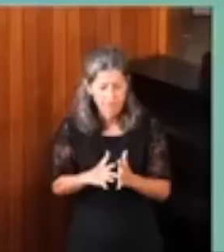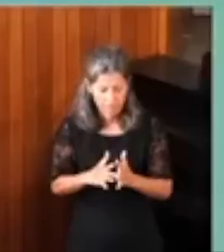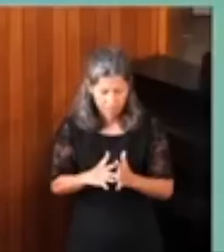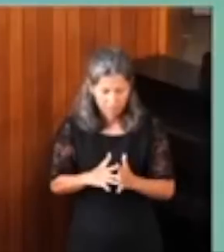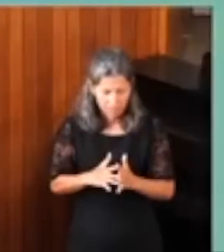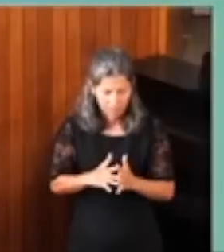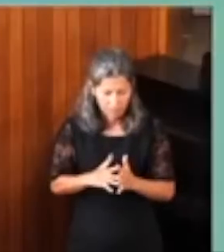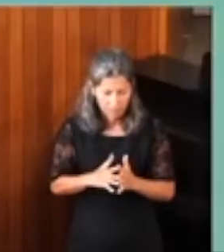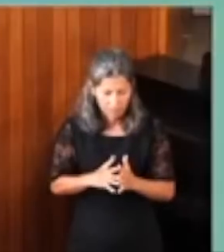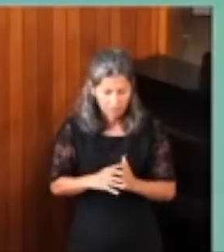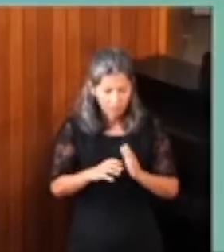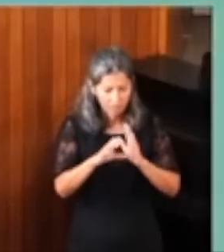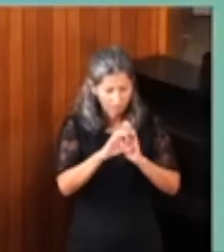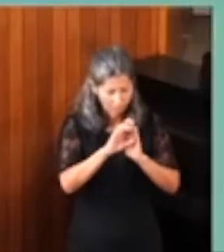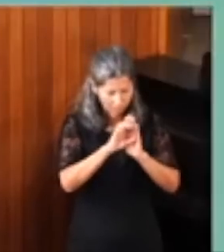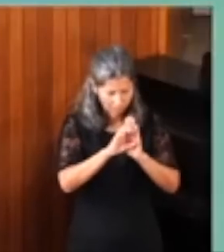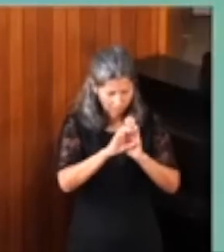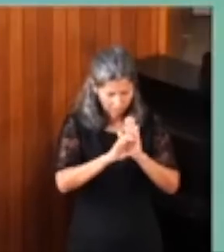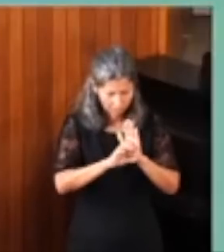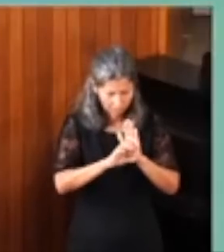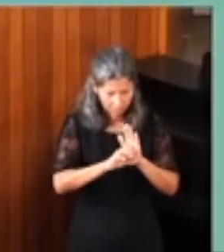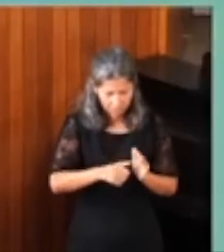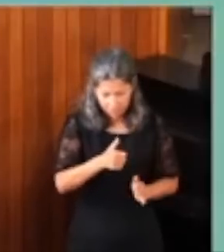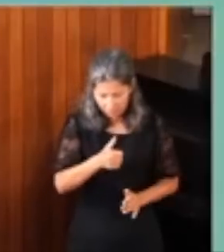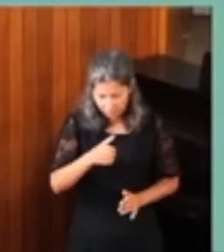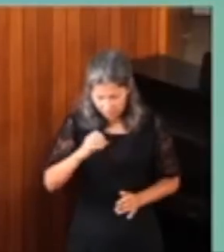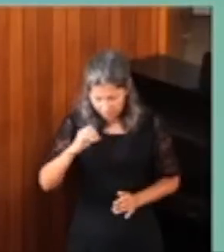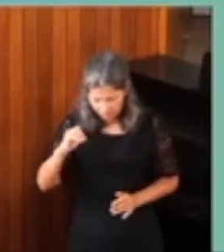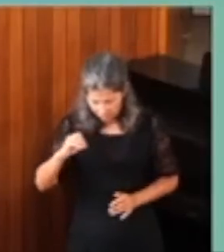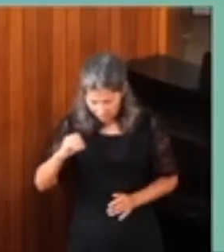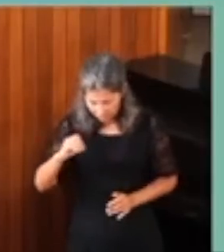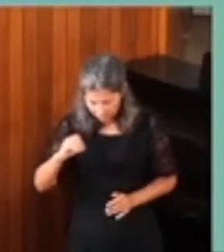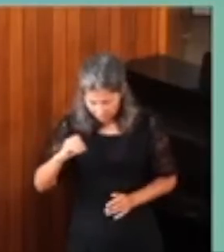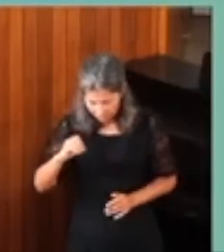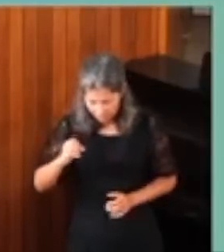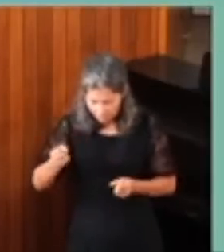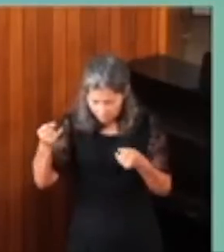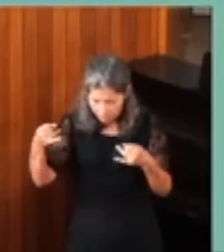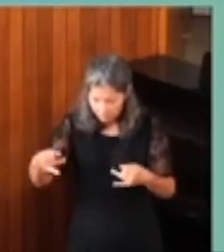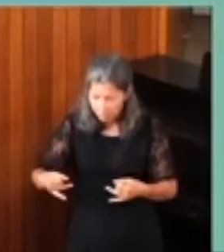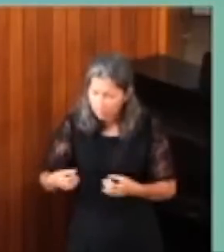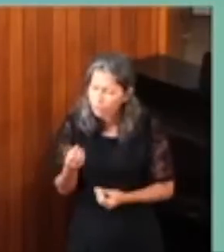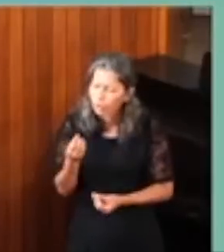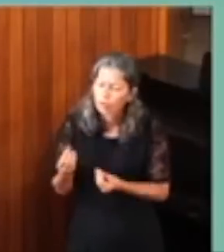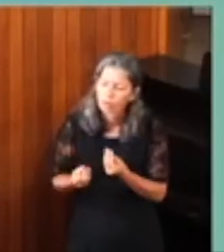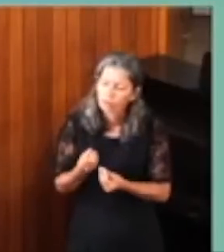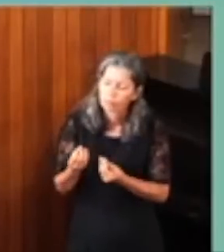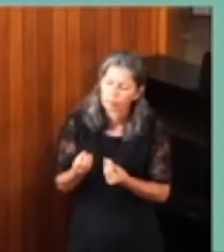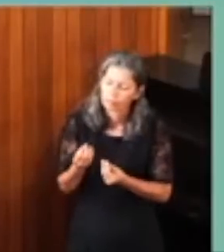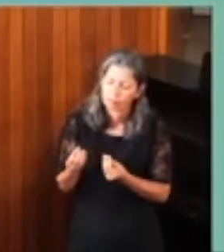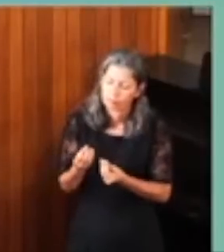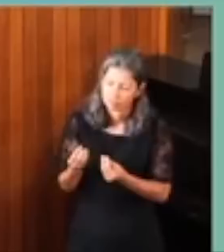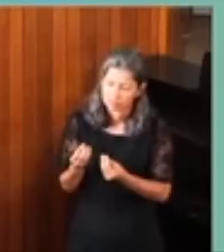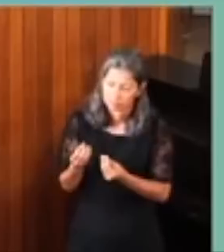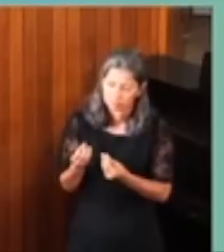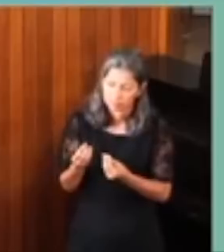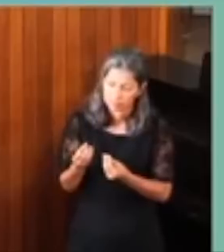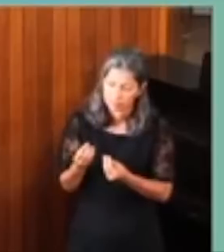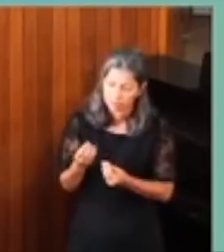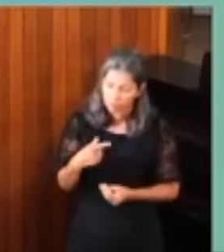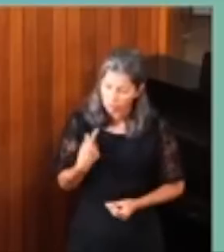descreve a experiência do povo adventista. E se não for isso, eu não sei como é que eu poderia entender esse capítulo,